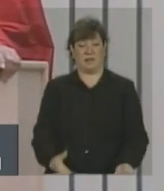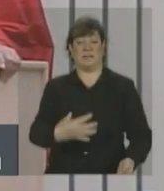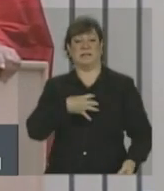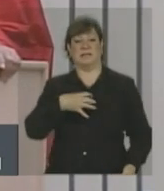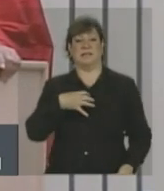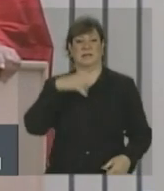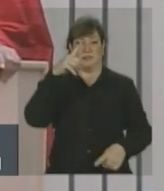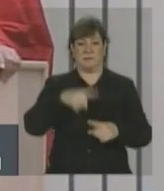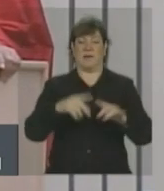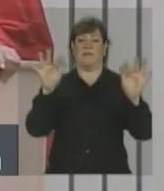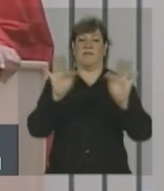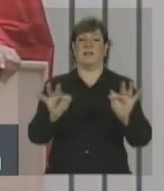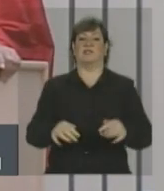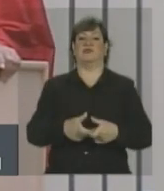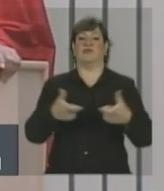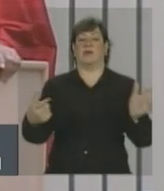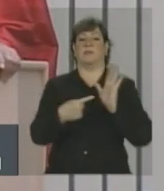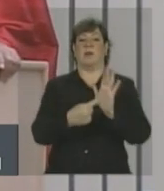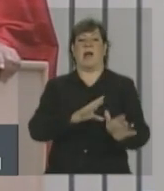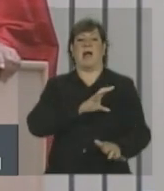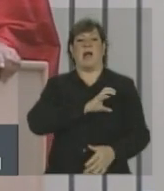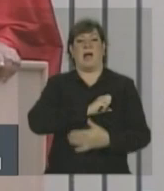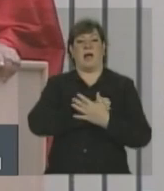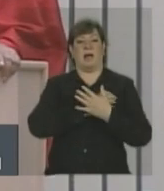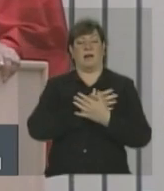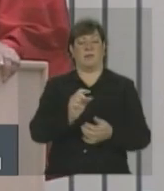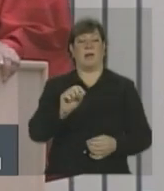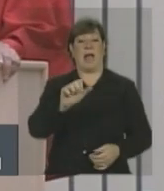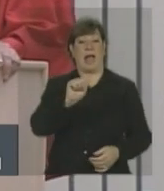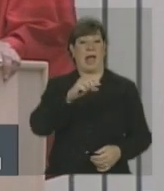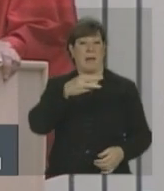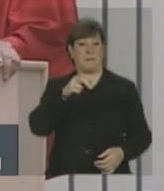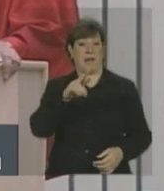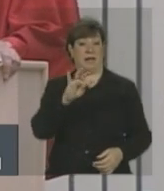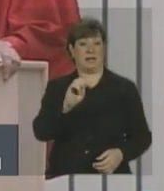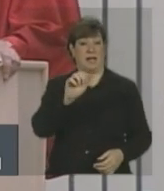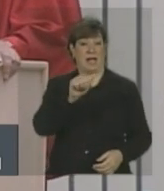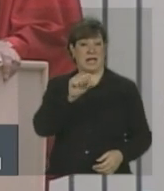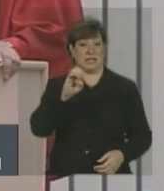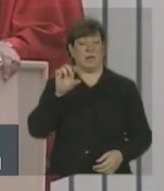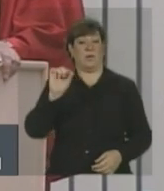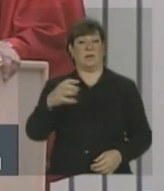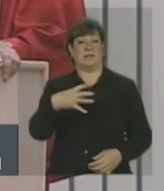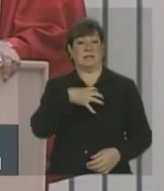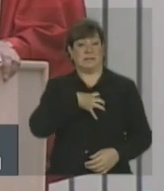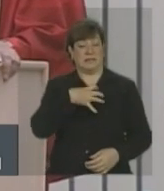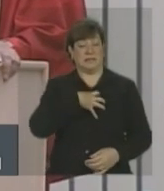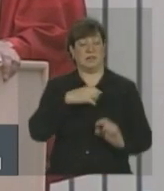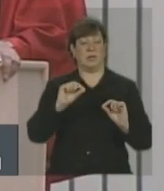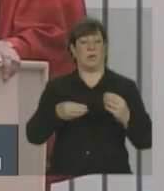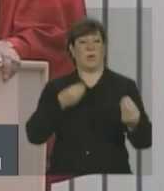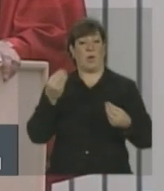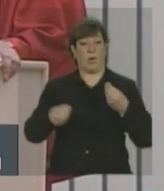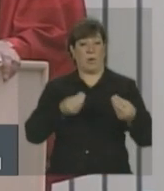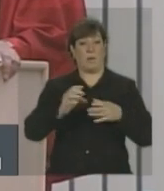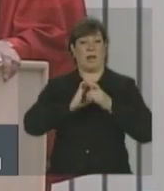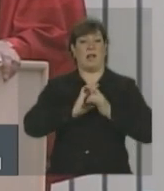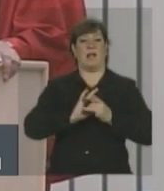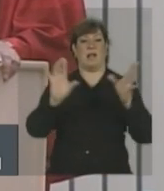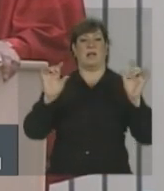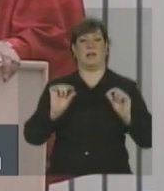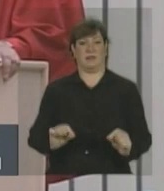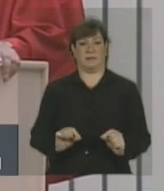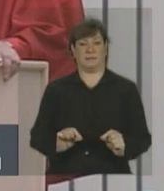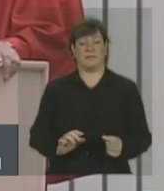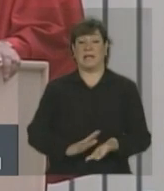feliz expressão de Amartya Sen, o desenvolvimento como liberdade. Sem perder de vista os